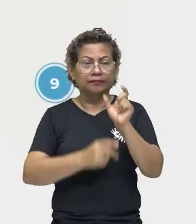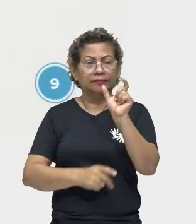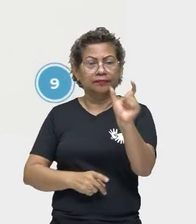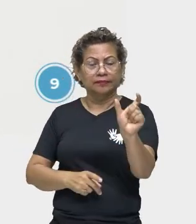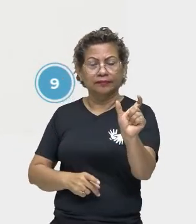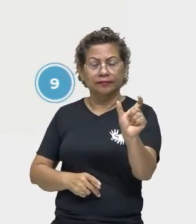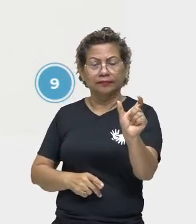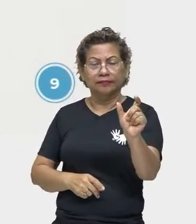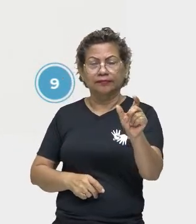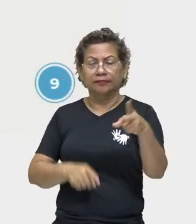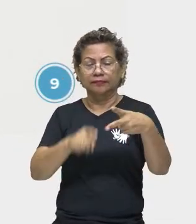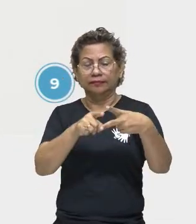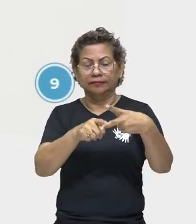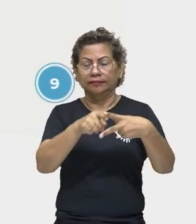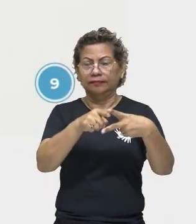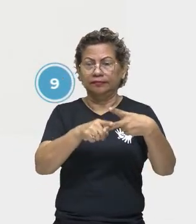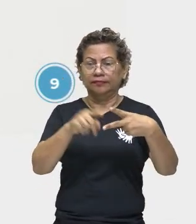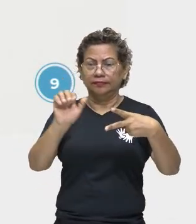ângulo